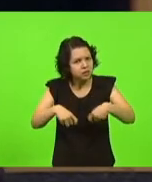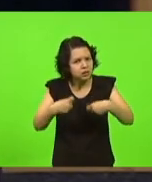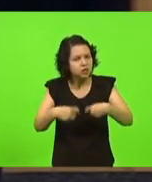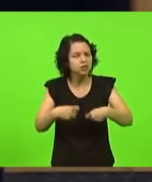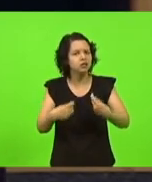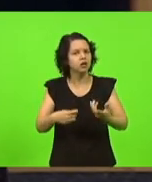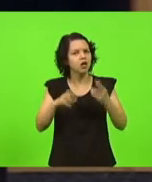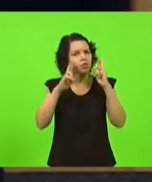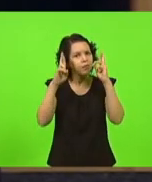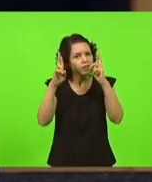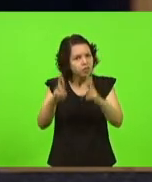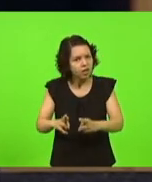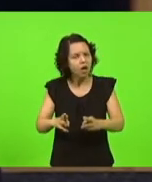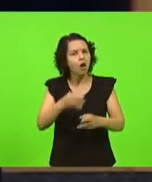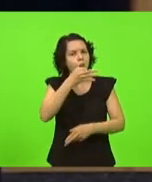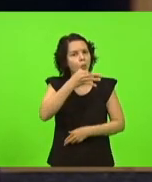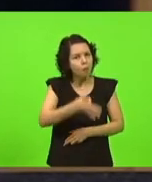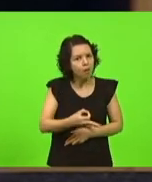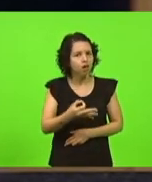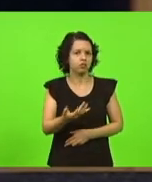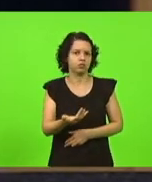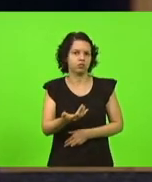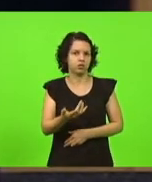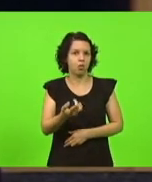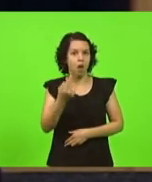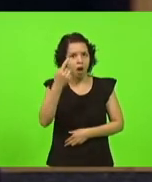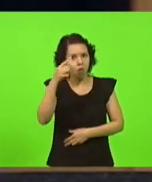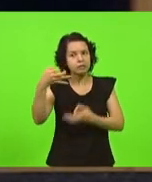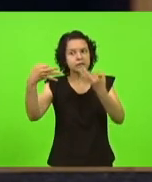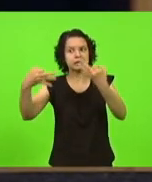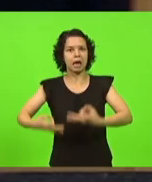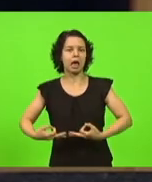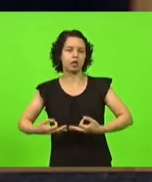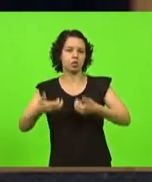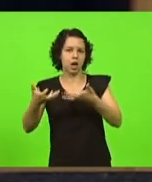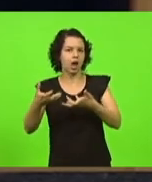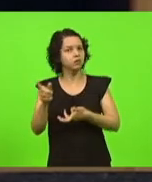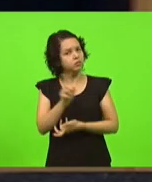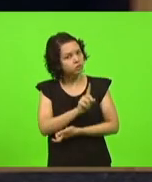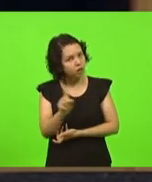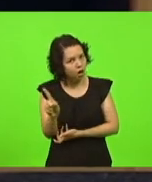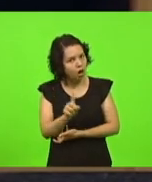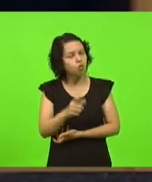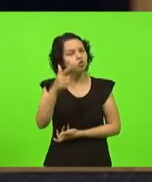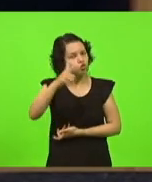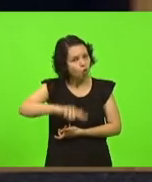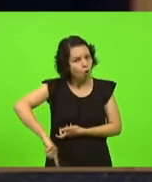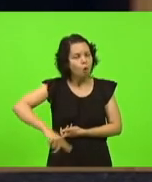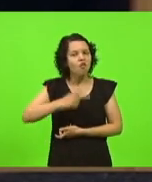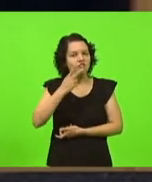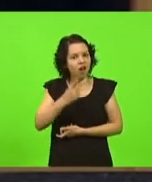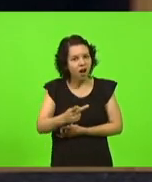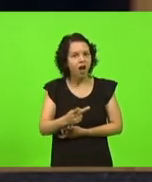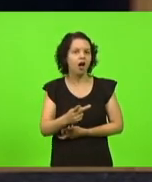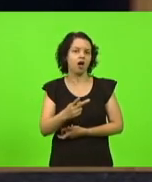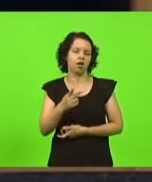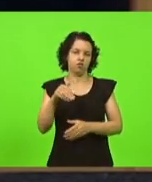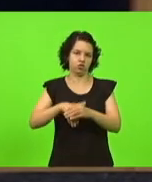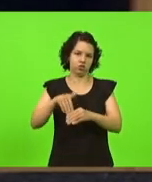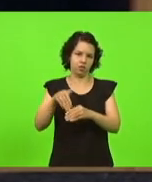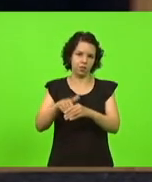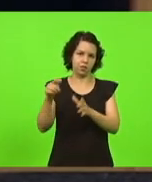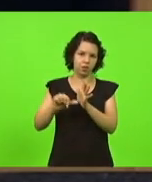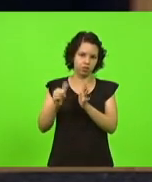aqui o posicionamento, não é o ideal, não. Vou ratificar o que eu falei na primeira votação. Fizeram